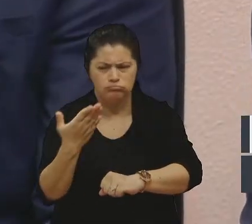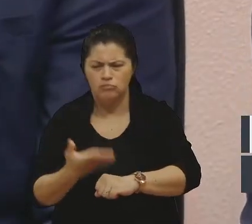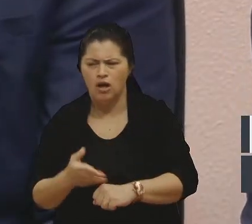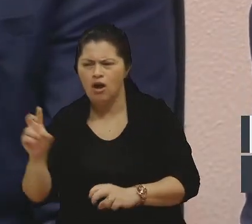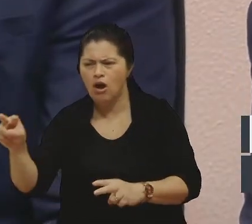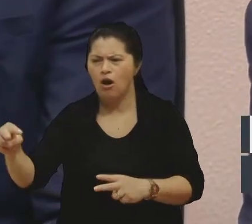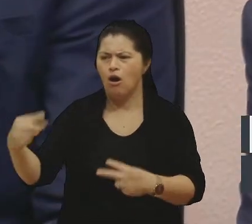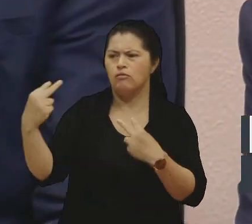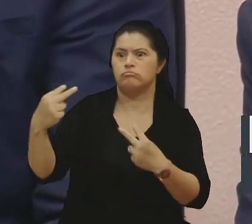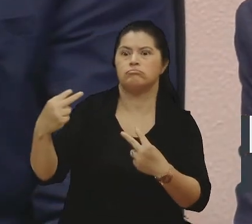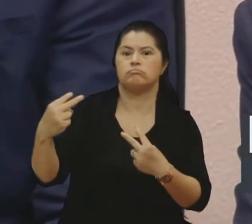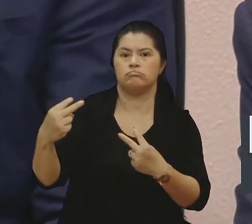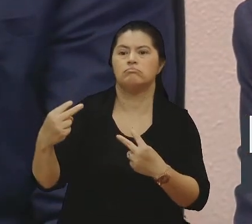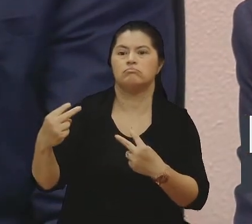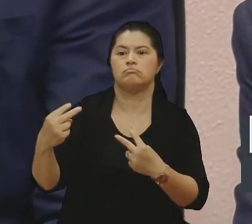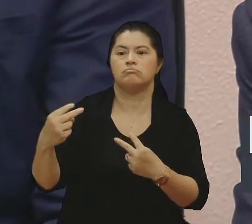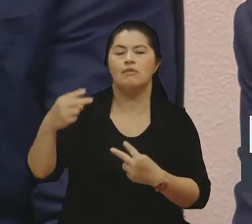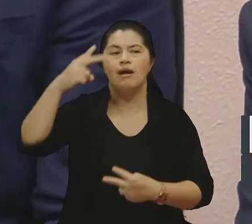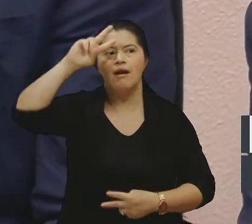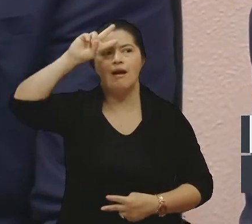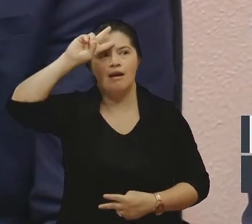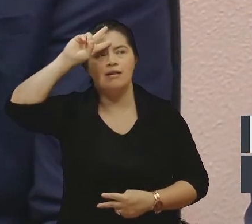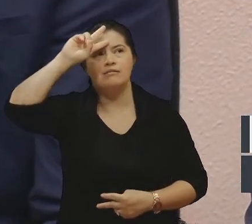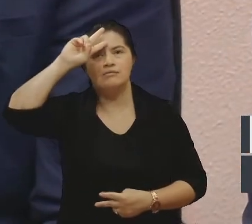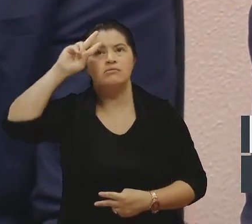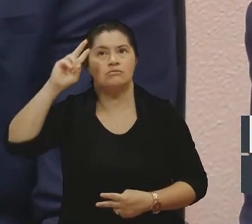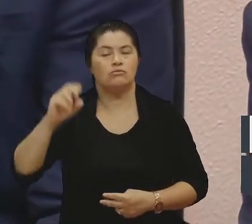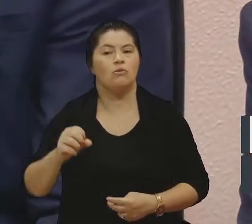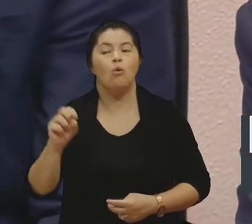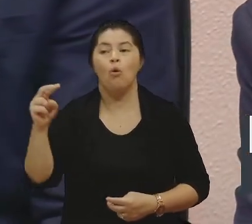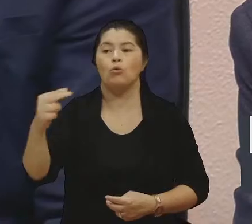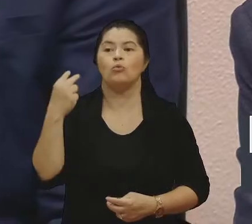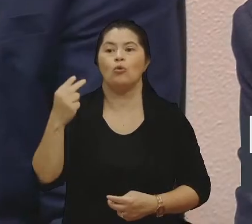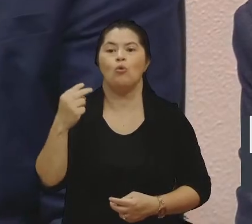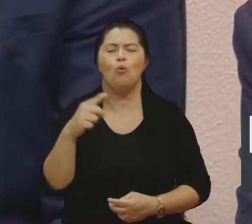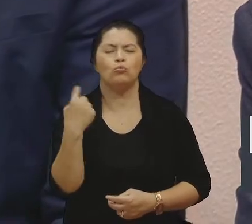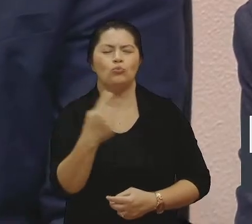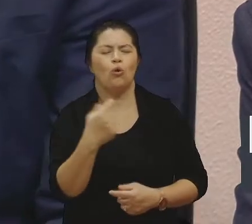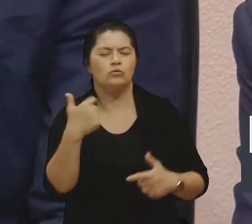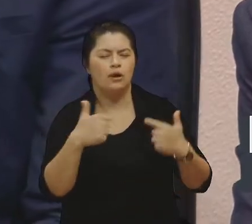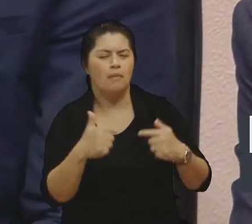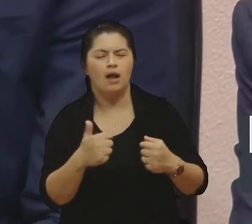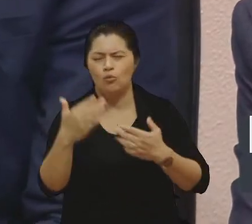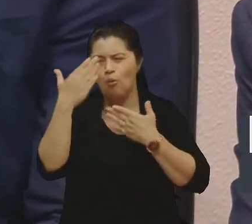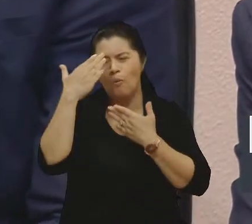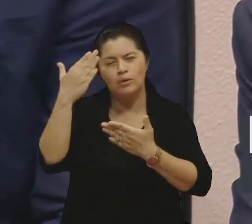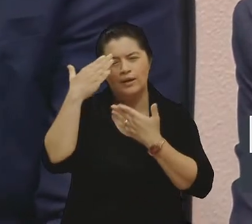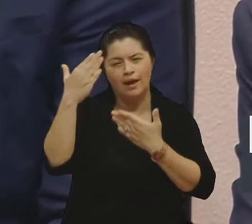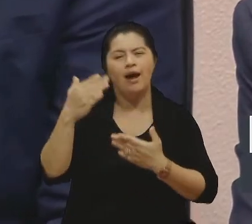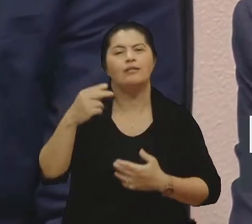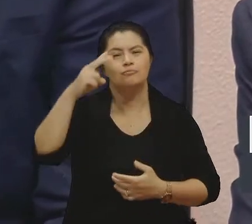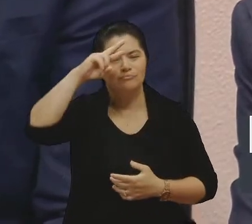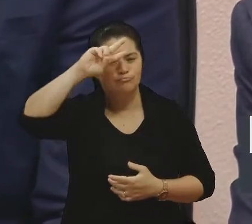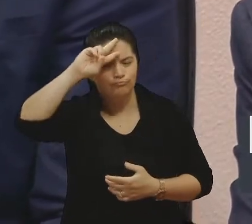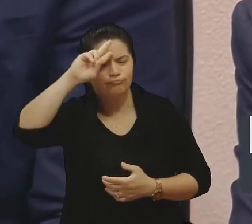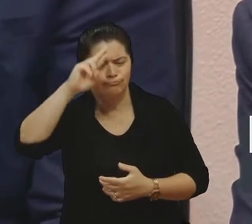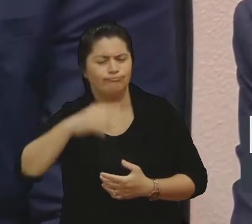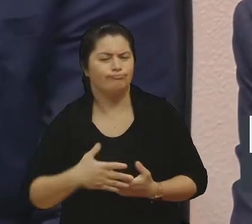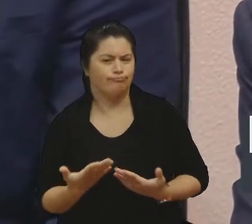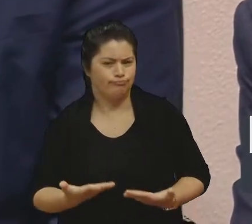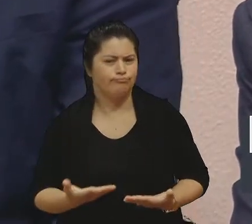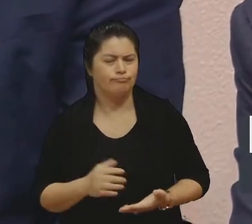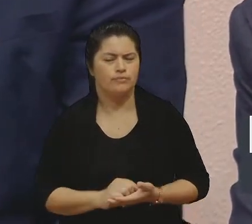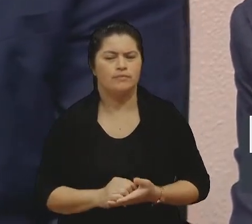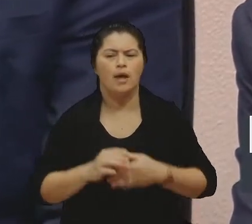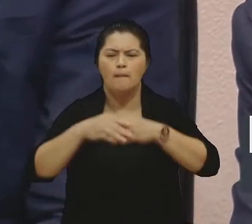o Edson da Rosa trouxe uma visibilidade para o nosso trabalho. Te agradeço muito, Edson. E eu queria